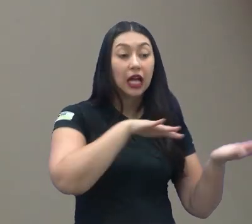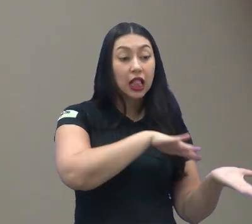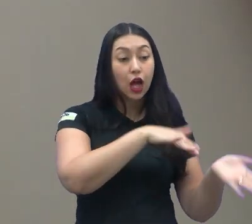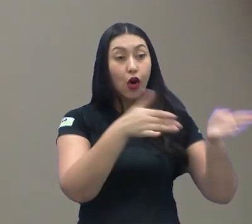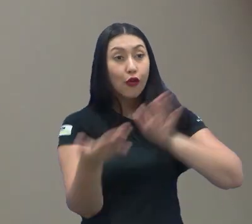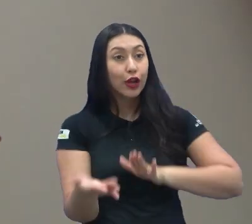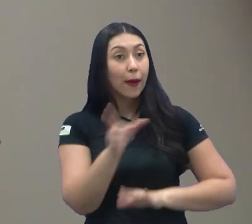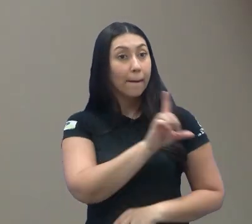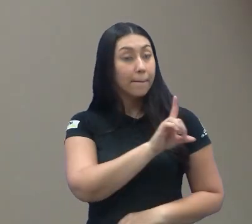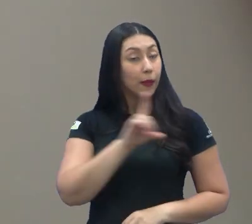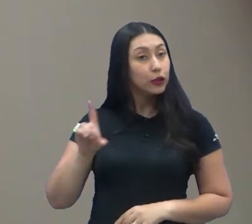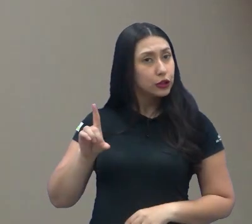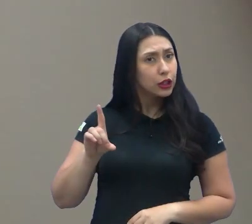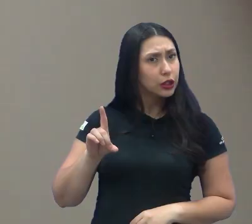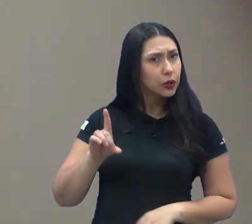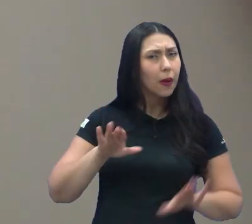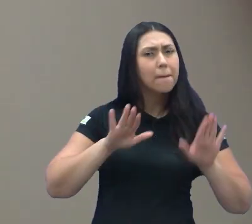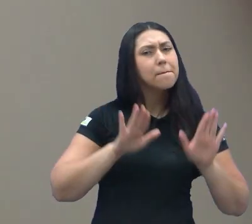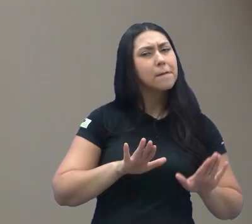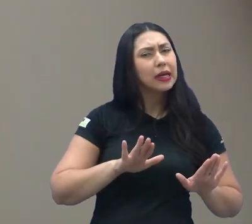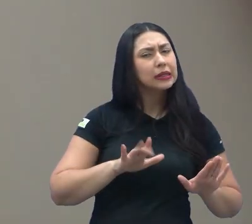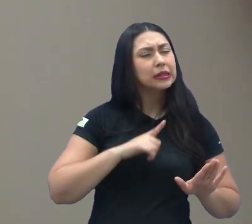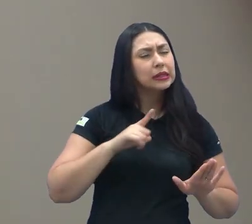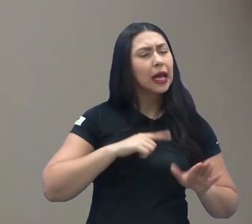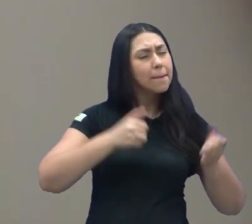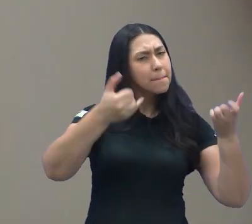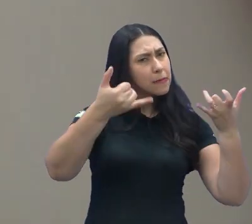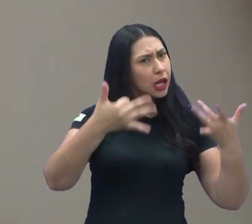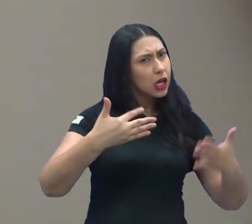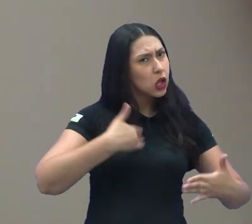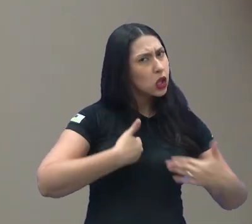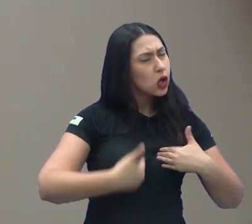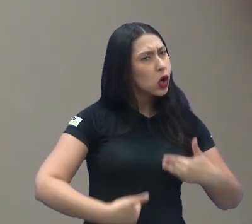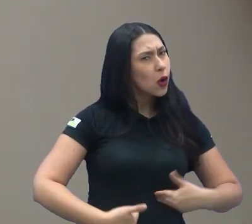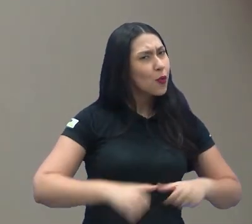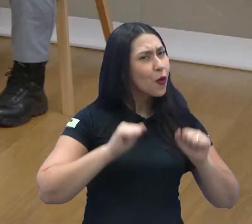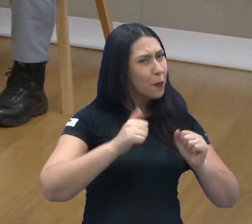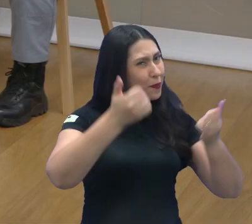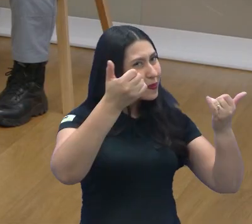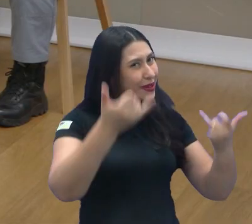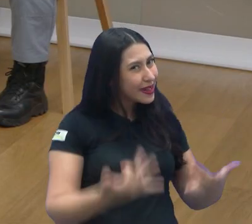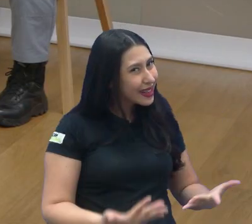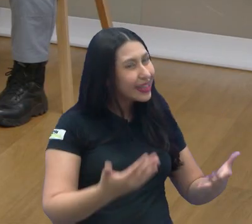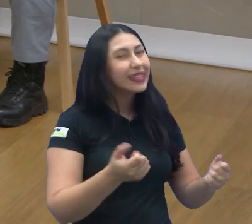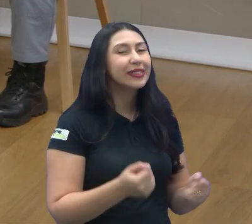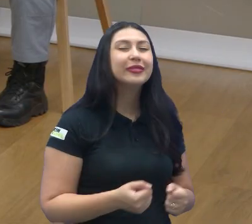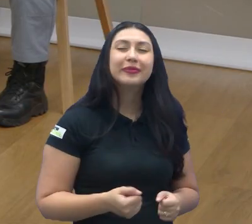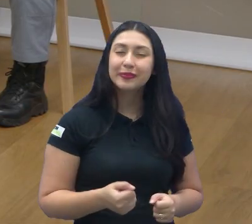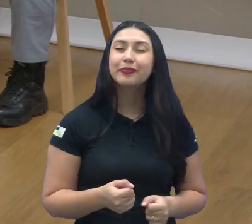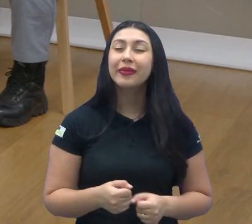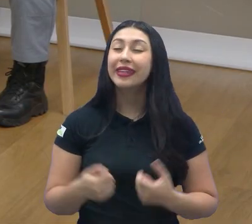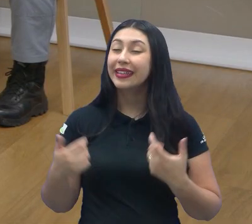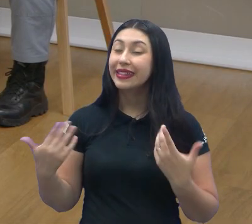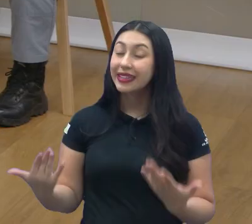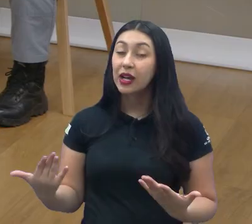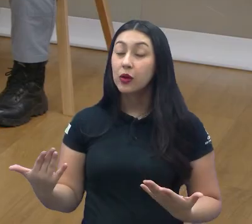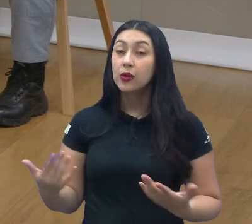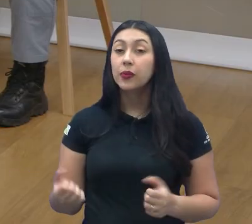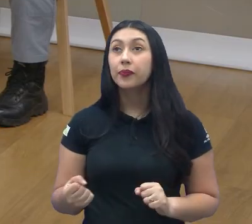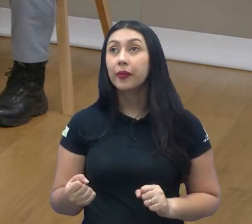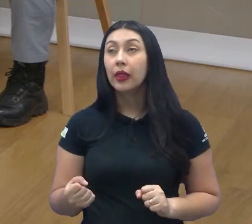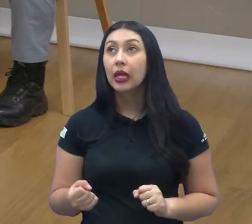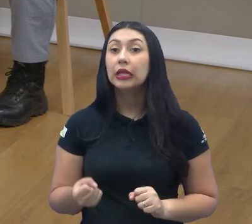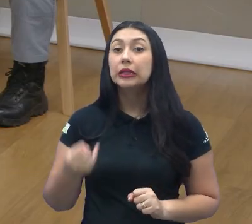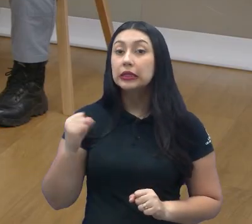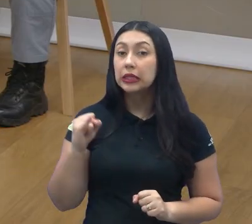direito. Só que existe uma explicação fisiológica mesmo. Então, por favor, explica pra gente. Tá. Então, como eu disse, né, qualquer tipo